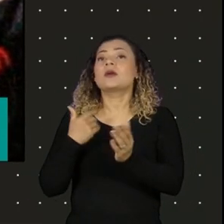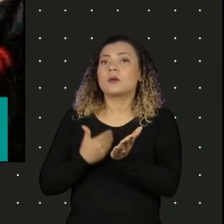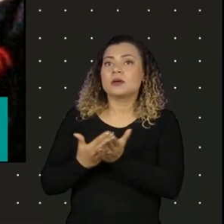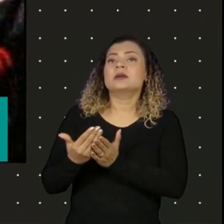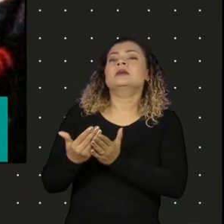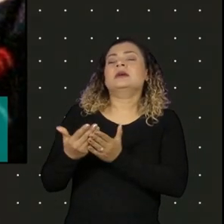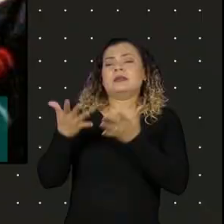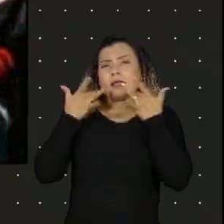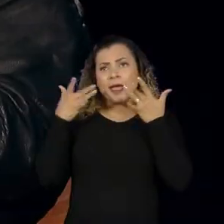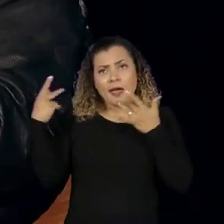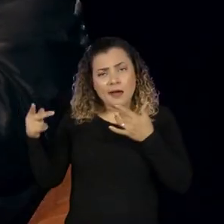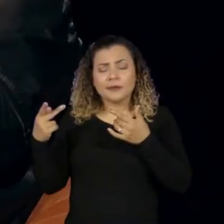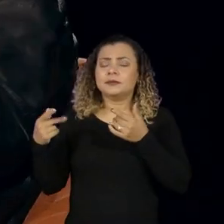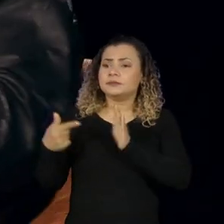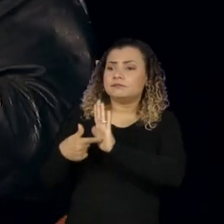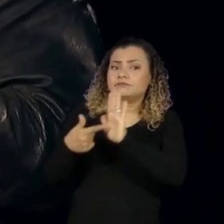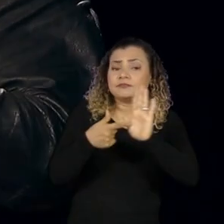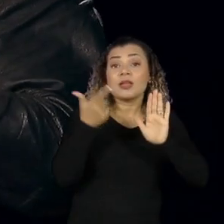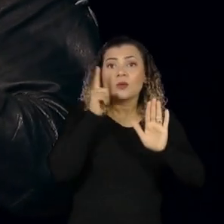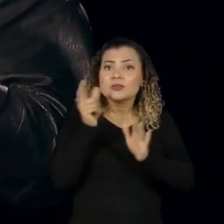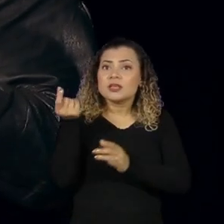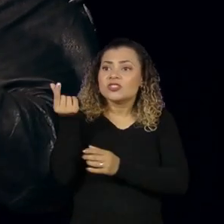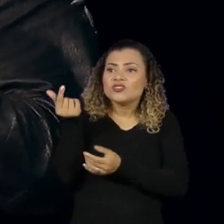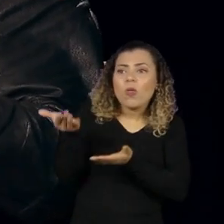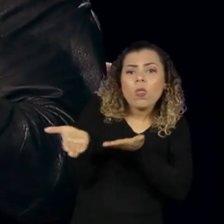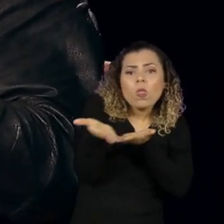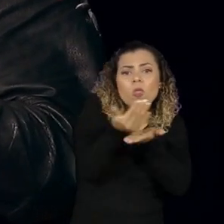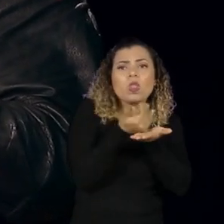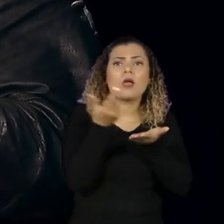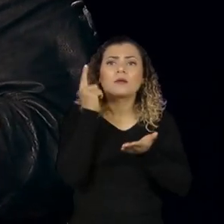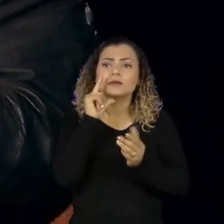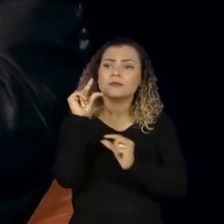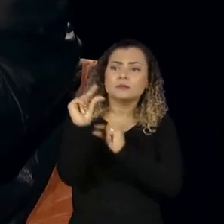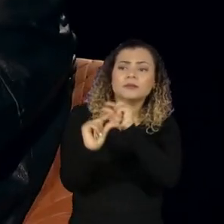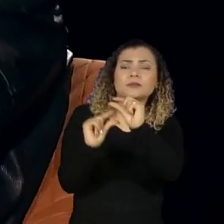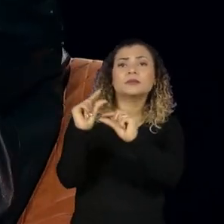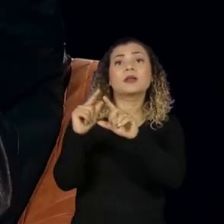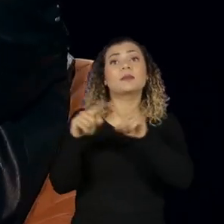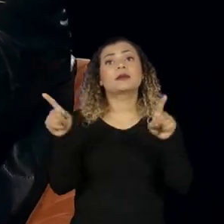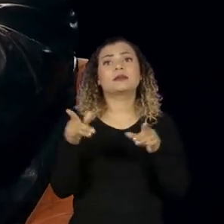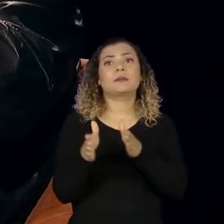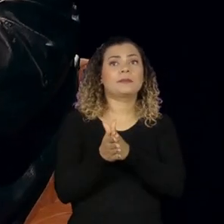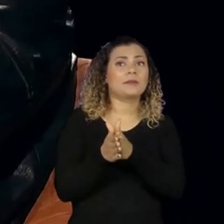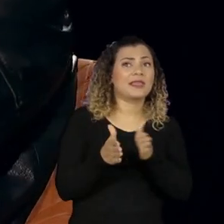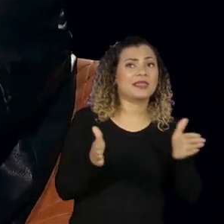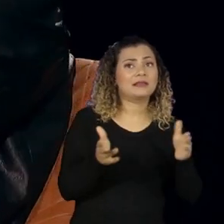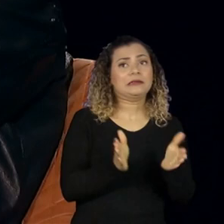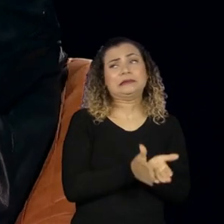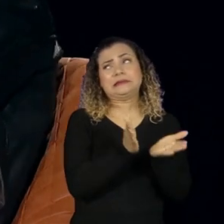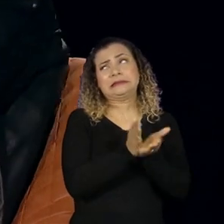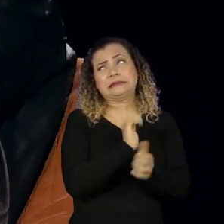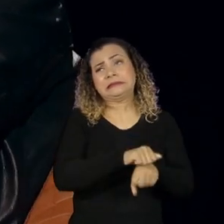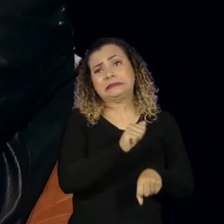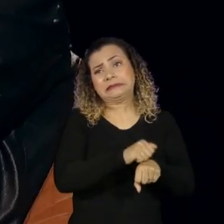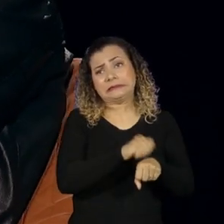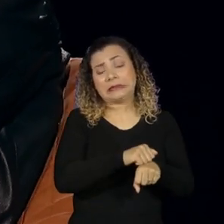né? Tal. Então, nessas, tinha uns intermédios aí que eu ganhava uma graninha. Depois ficava mais miserável